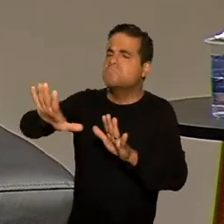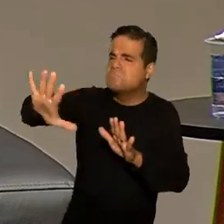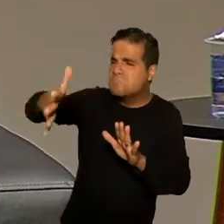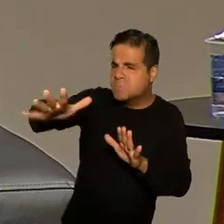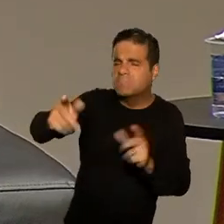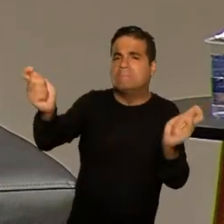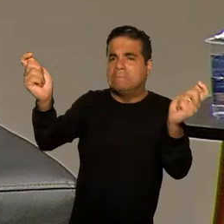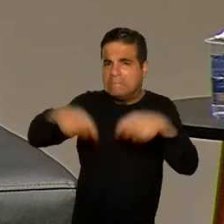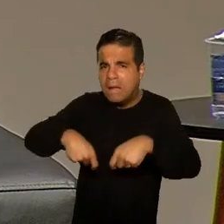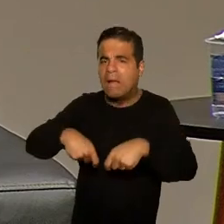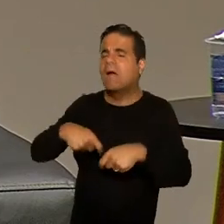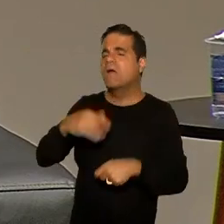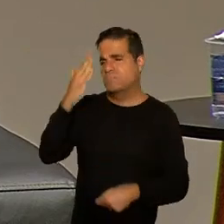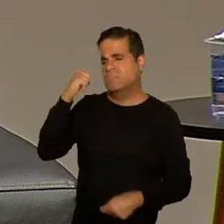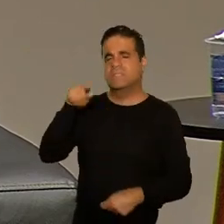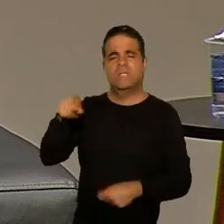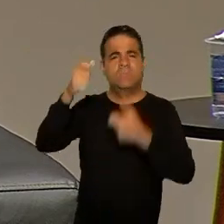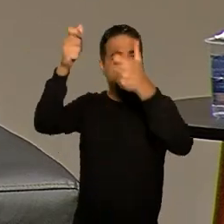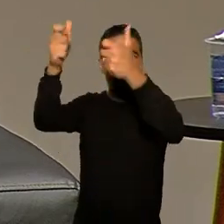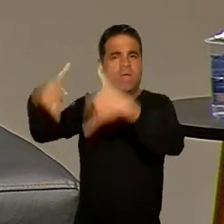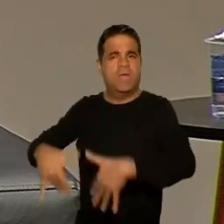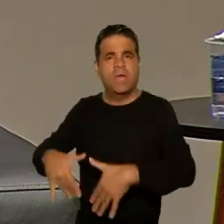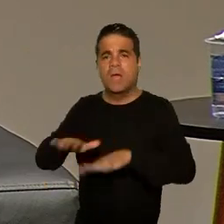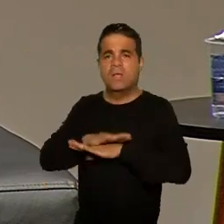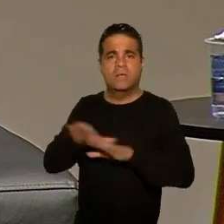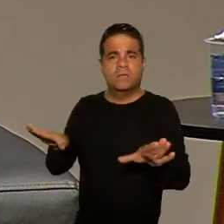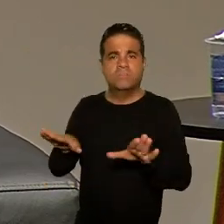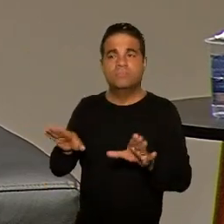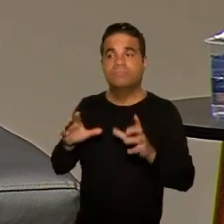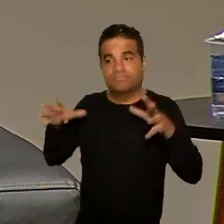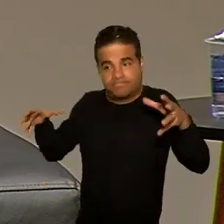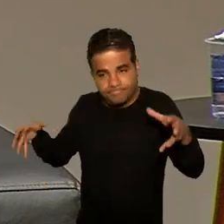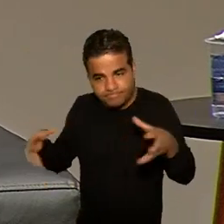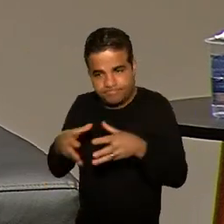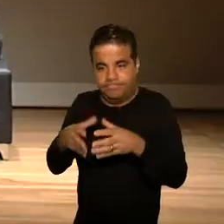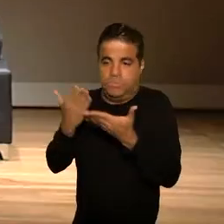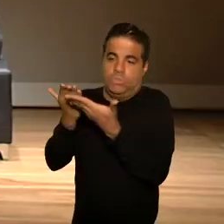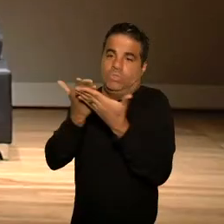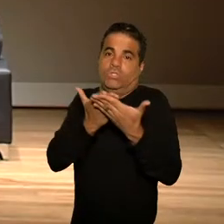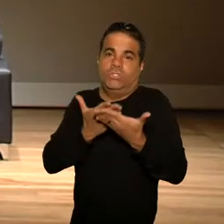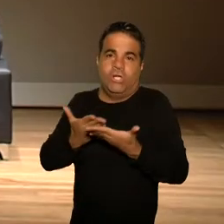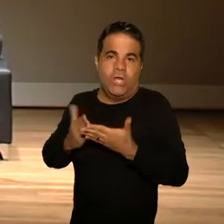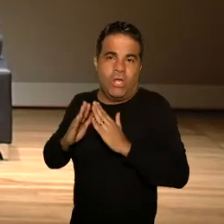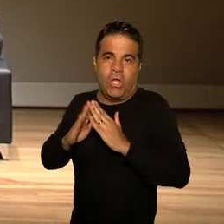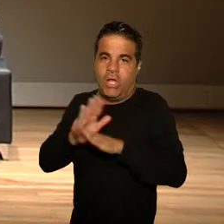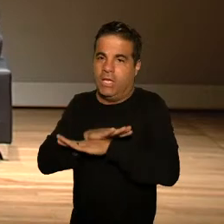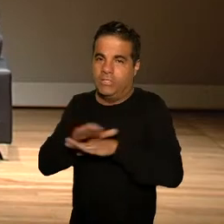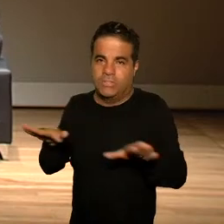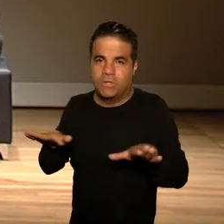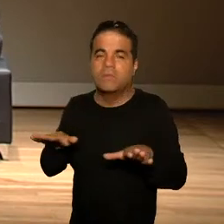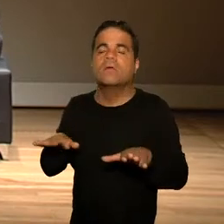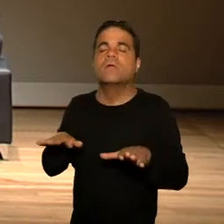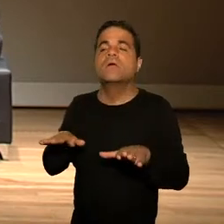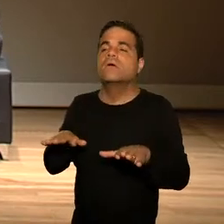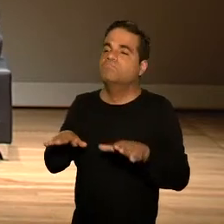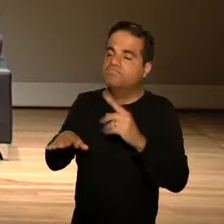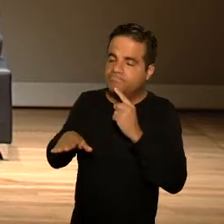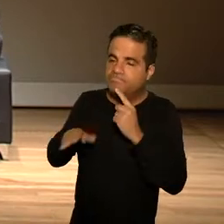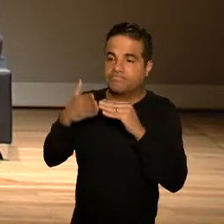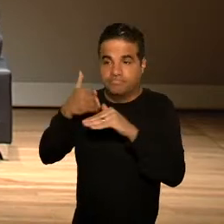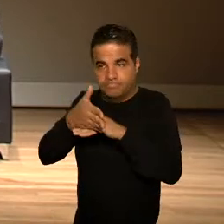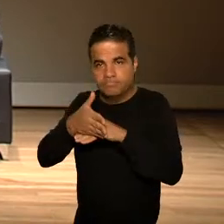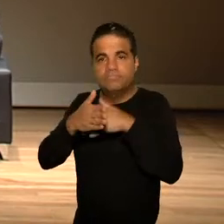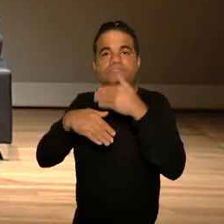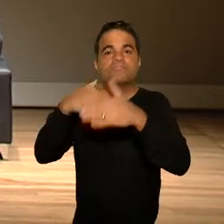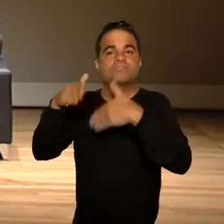eu consigo entender o que tá sendo dito ali por um grupo que é não especializado de uma escola né E aí entram